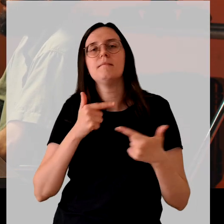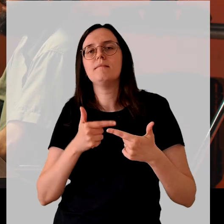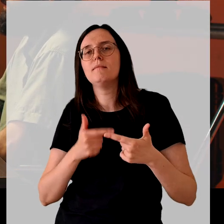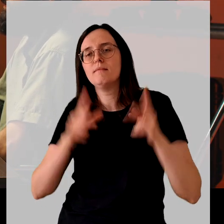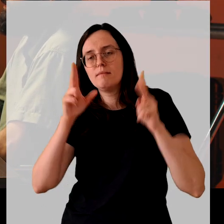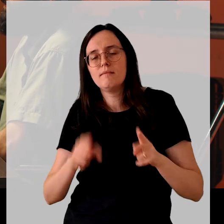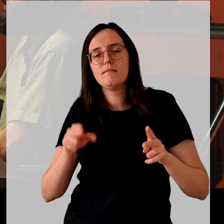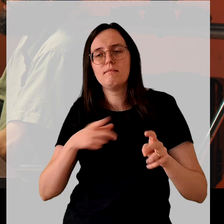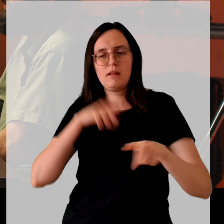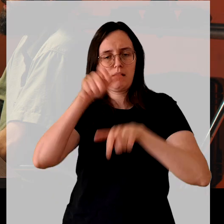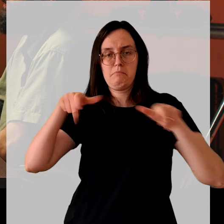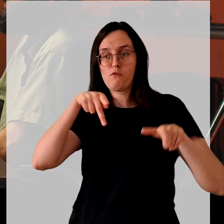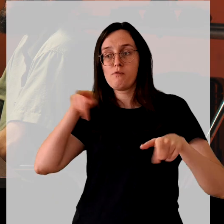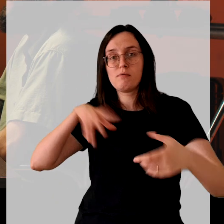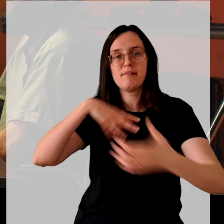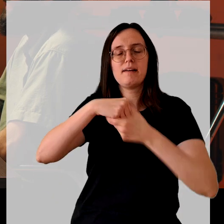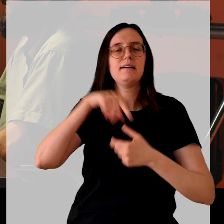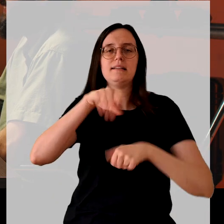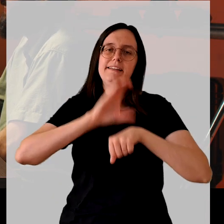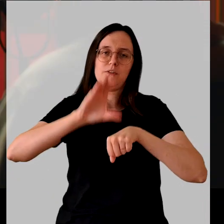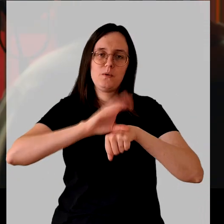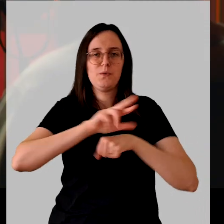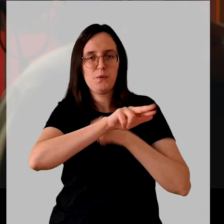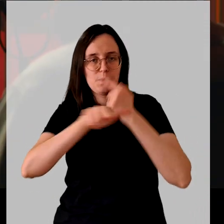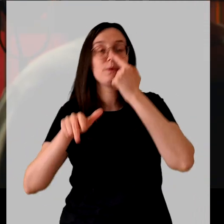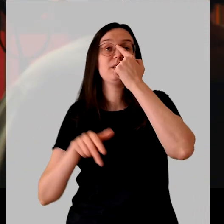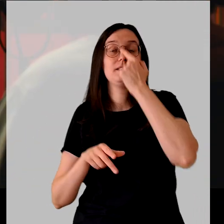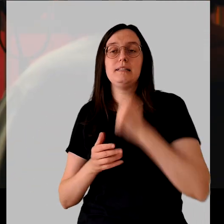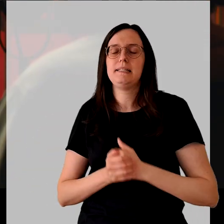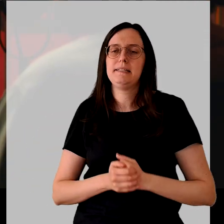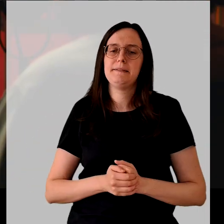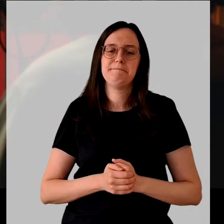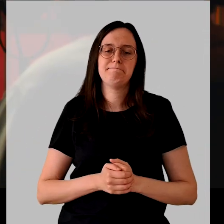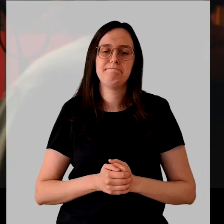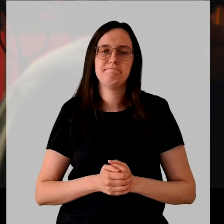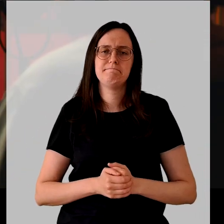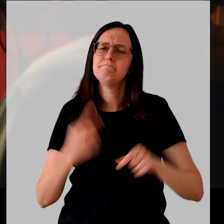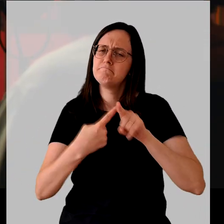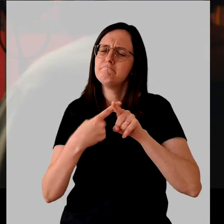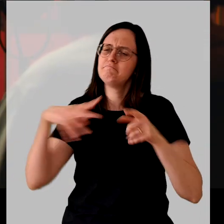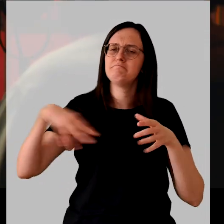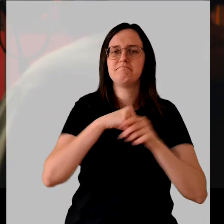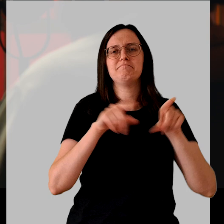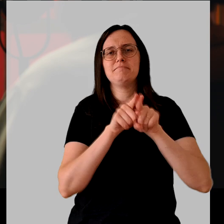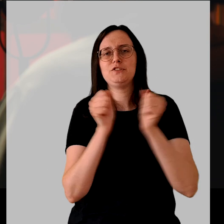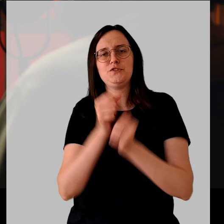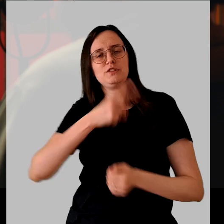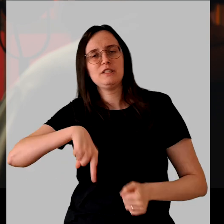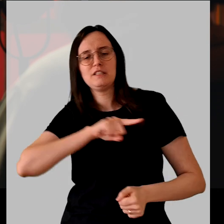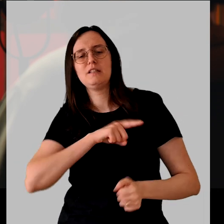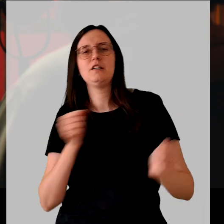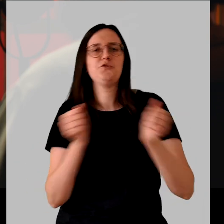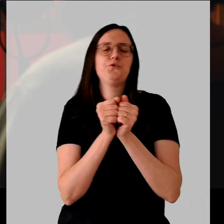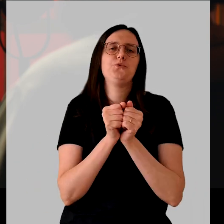como um dos professores desses cursos, né? E por fazer parte aqui também com a